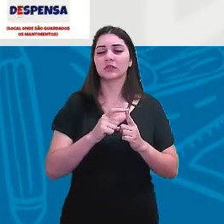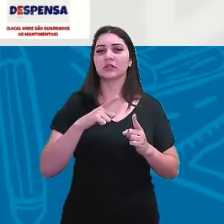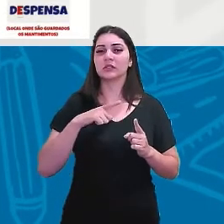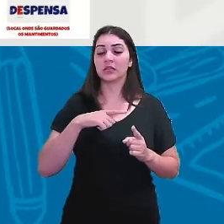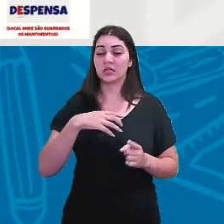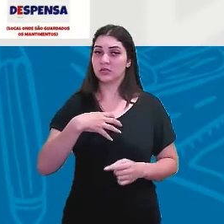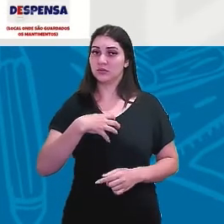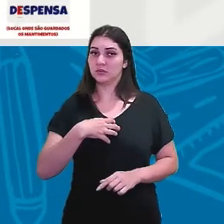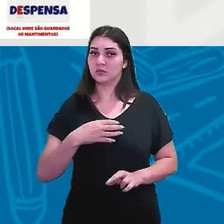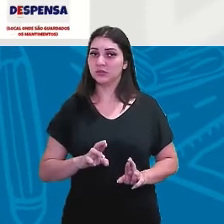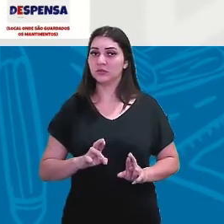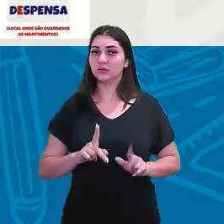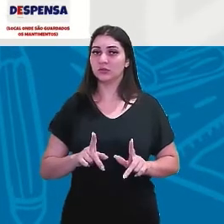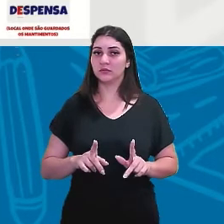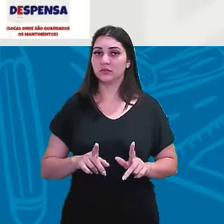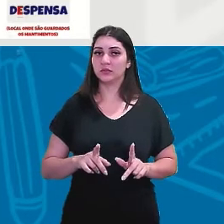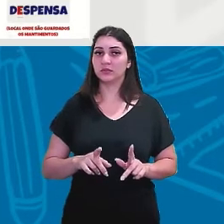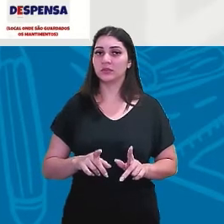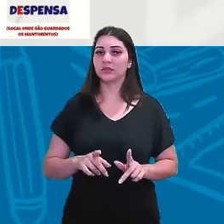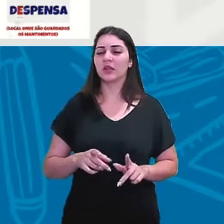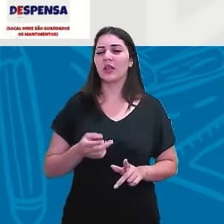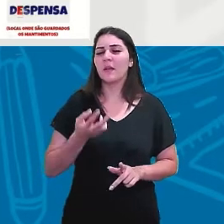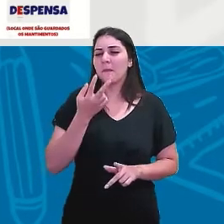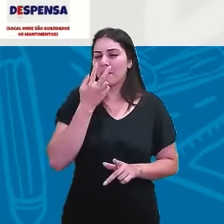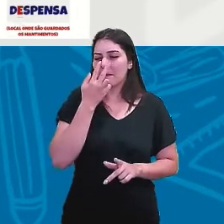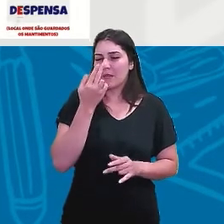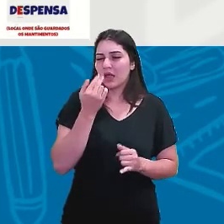sentido diferente e forma semelhante,